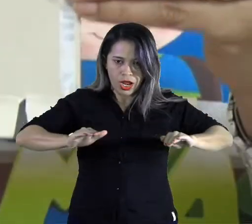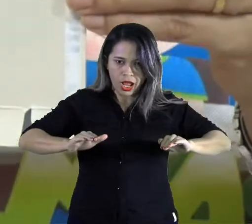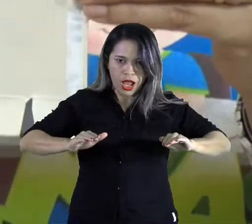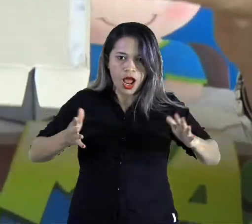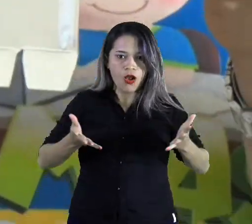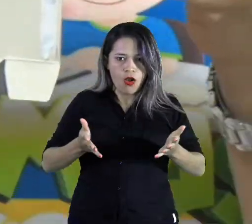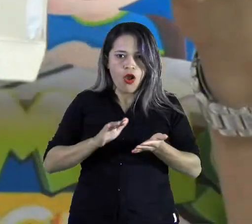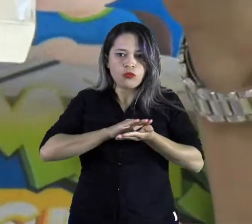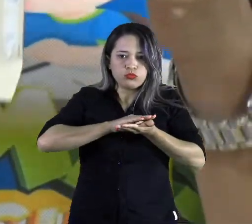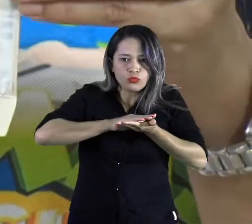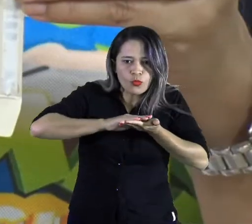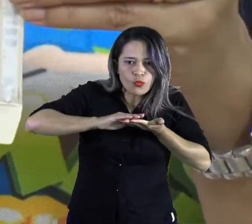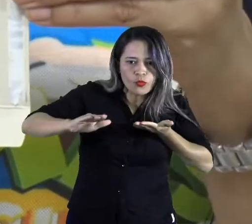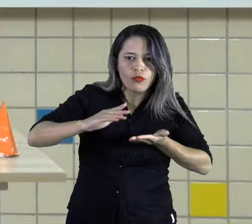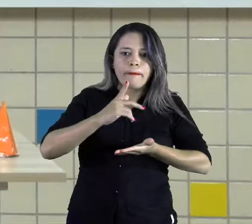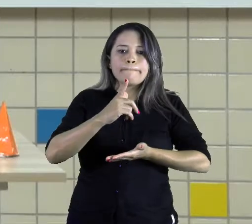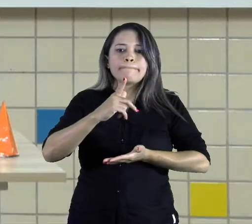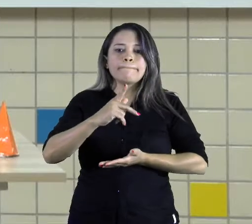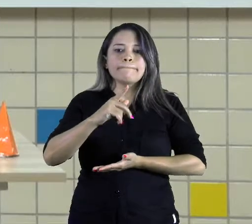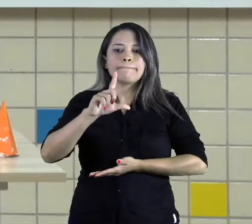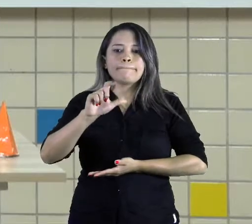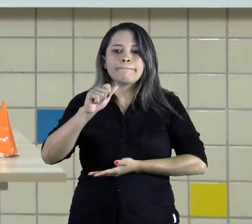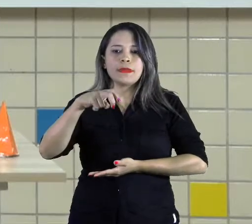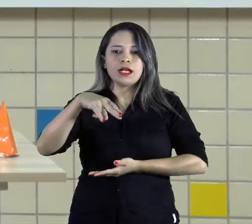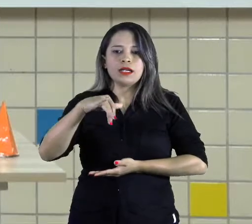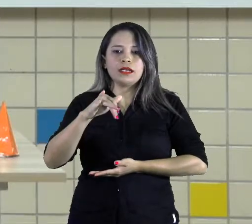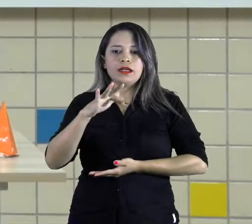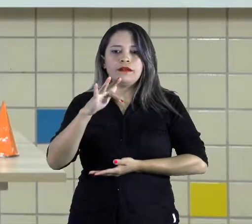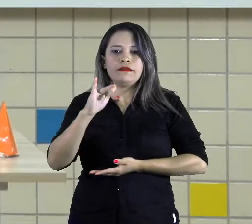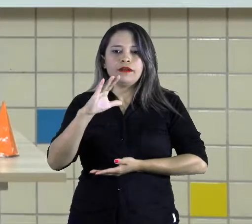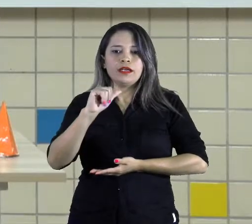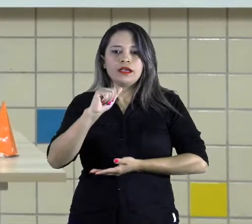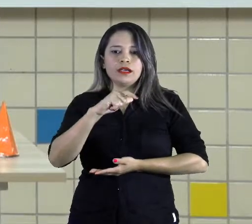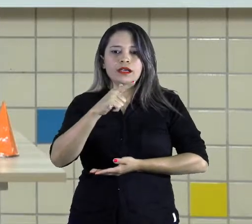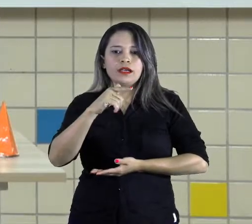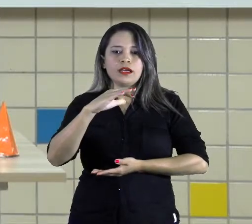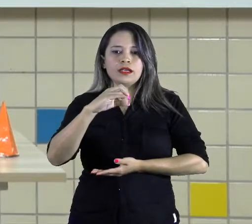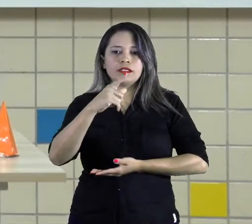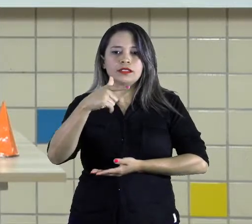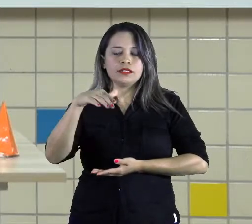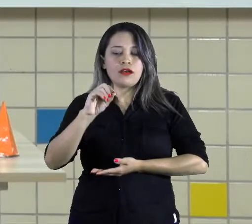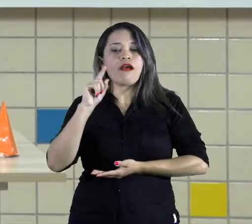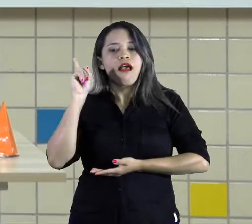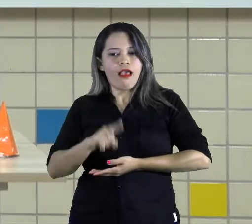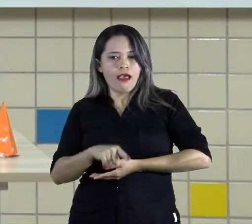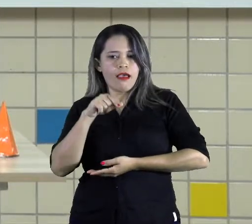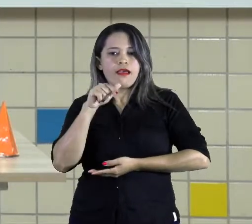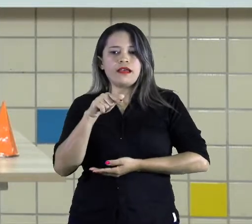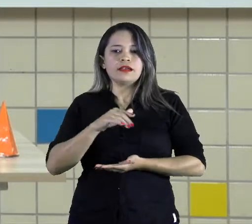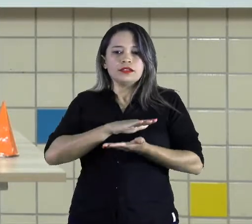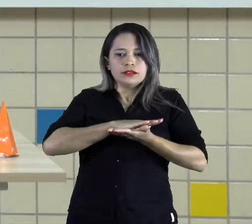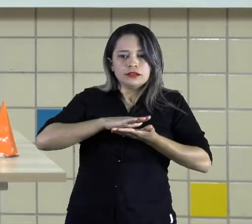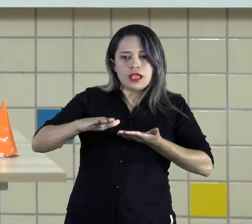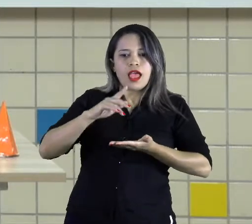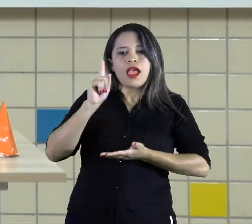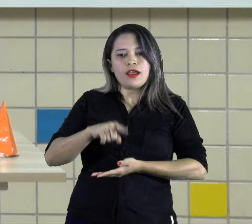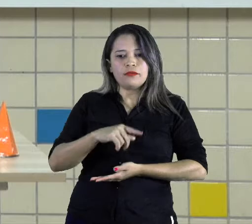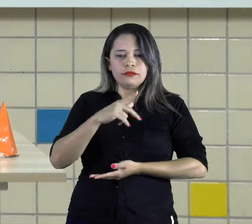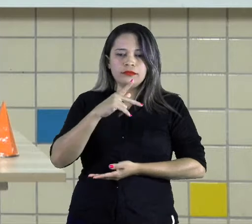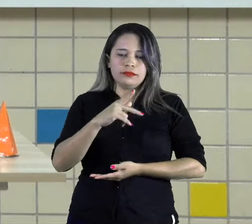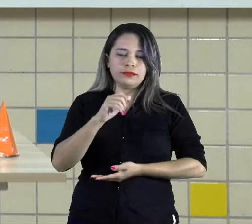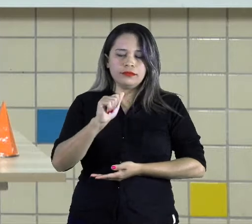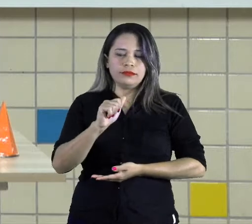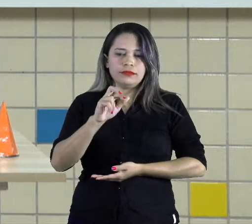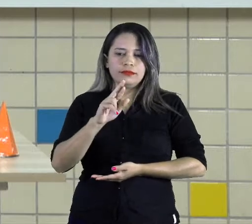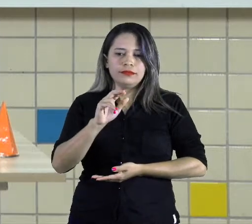a planificação dessa caixinha, desse sólido geométrico, que na verdade é um paralelepípedo. Olha